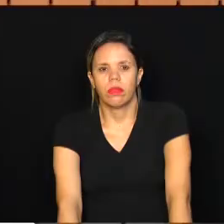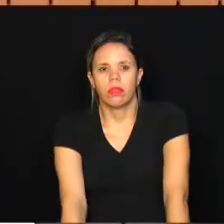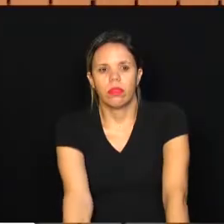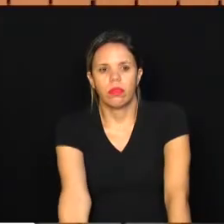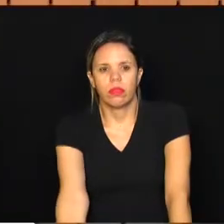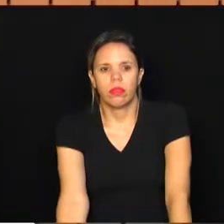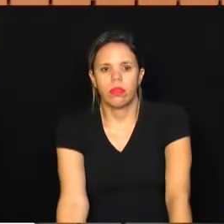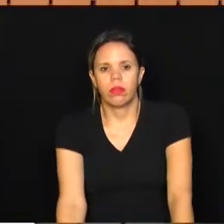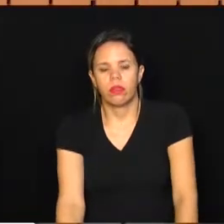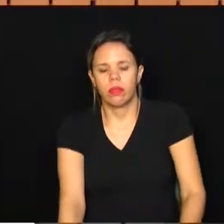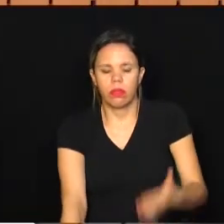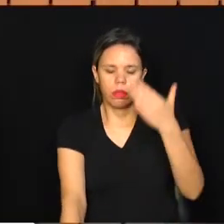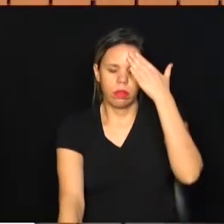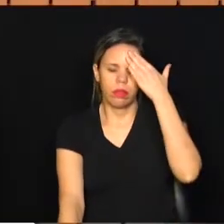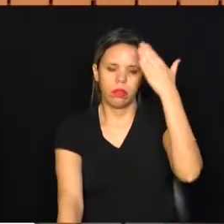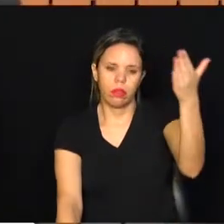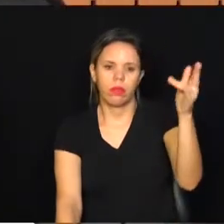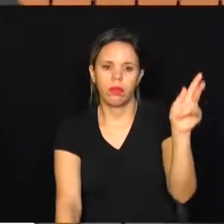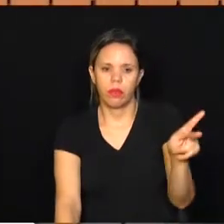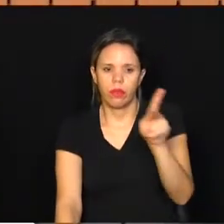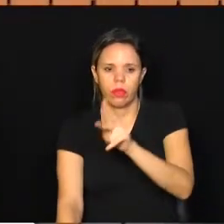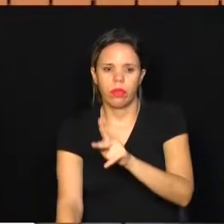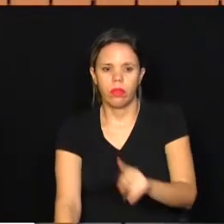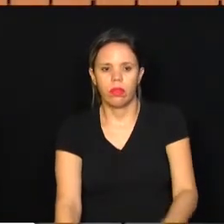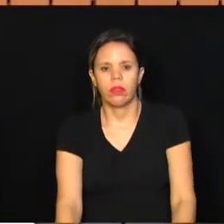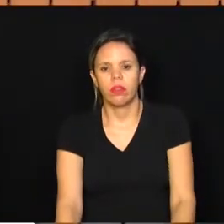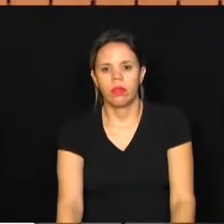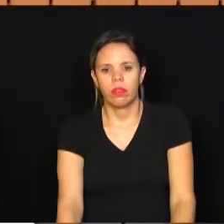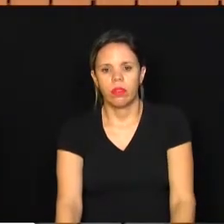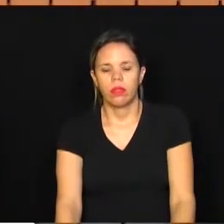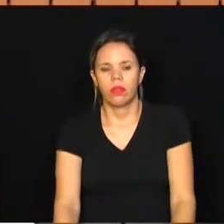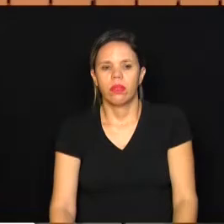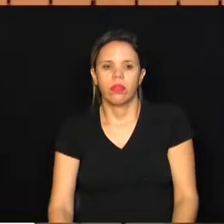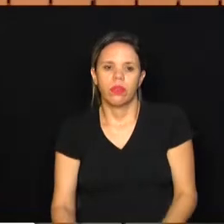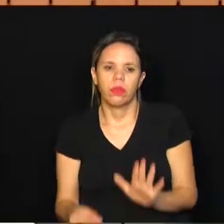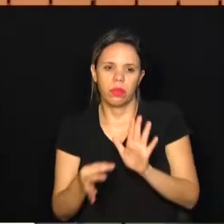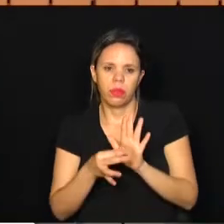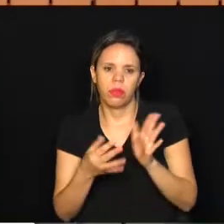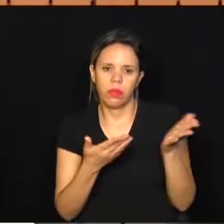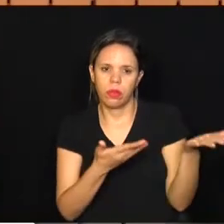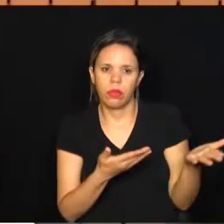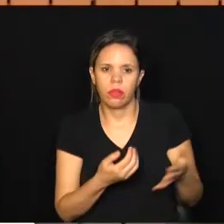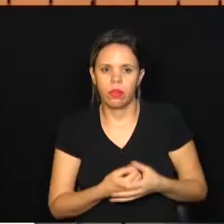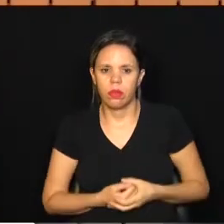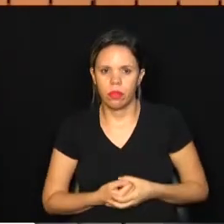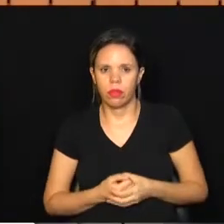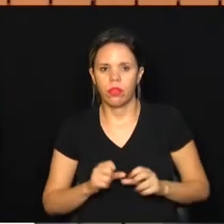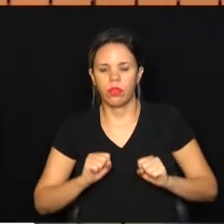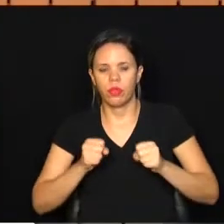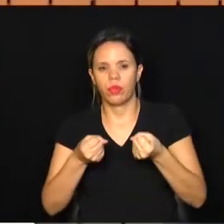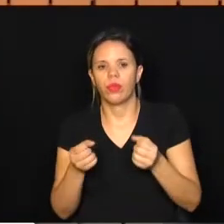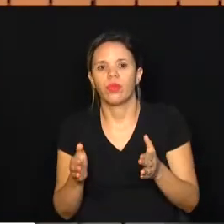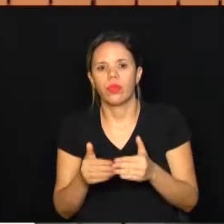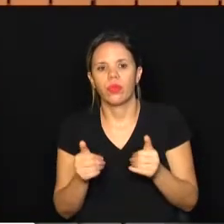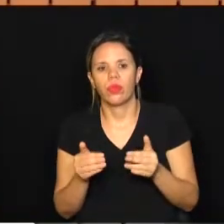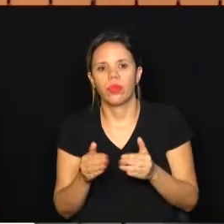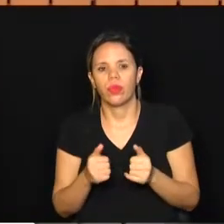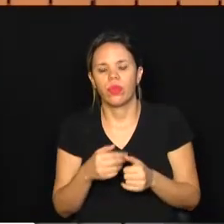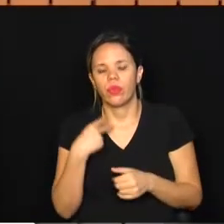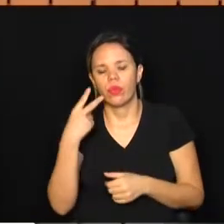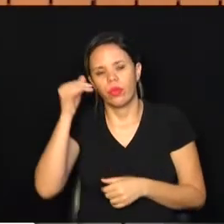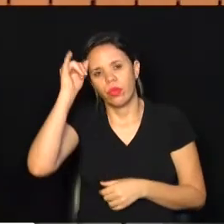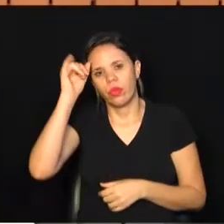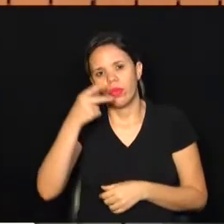Joia, muito obrigado, professora Vanessa, pelas suas contribuições. Reforço aqui o pedido que o Paulo